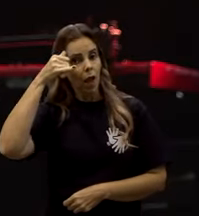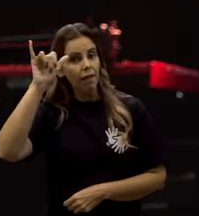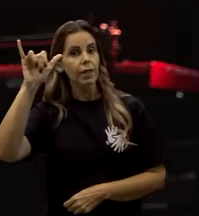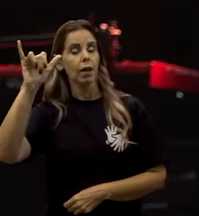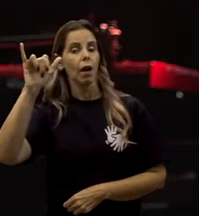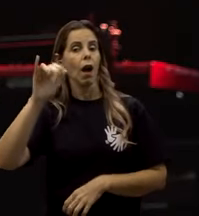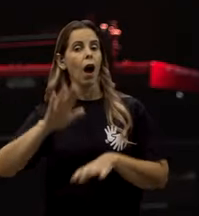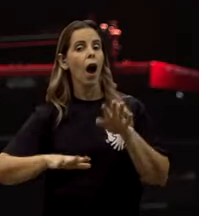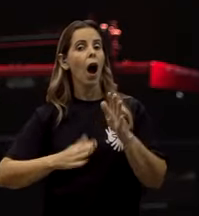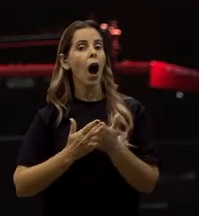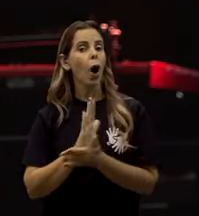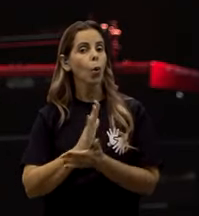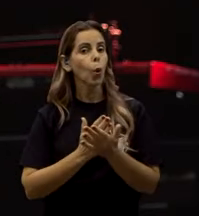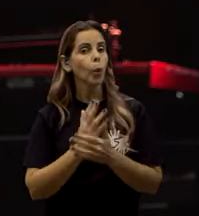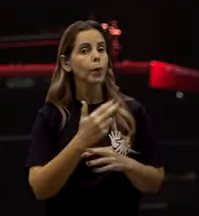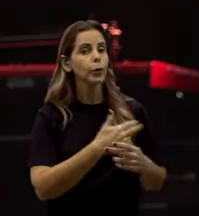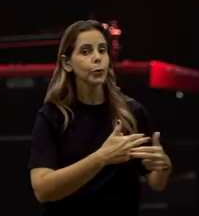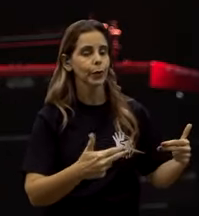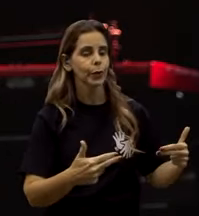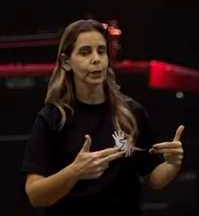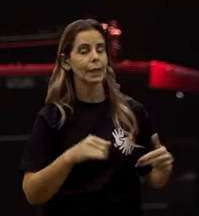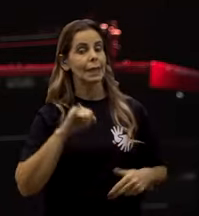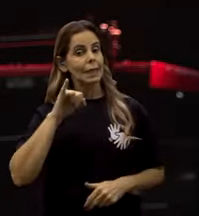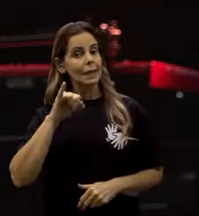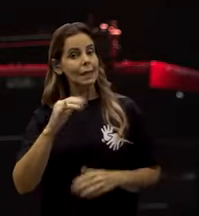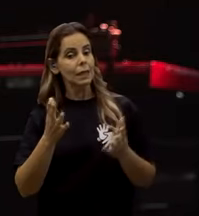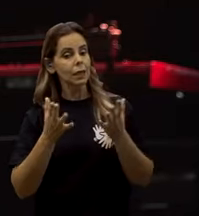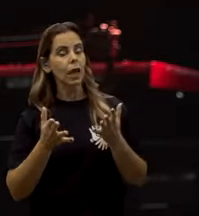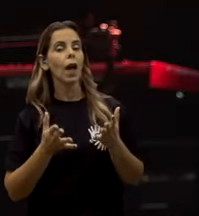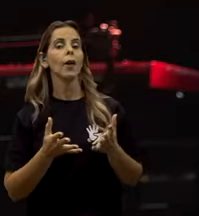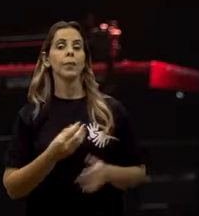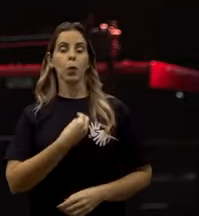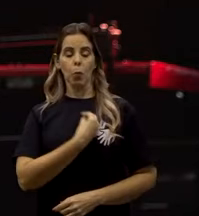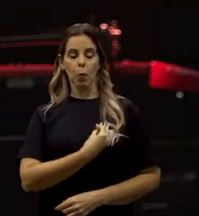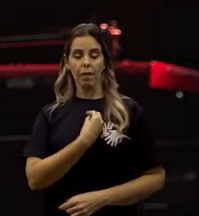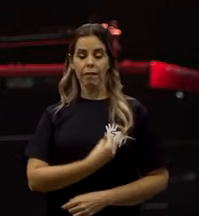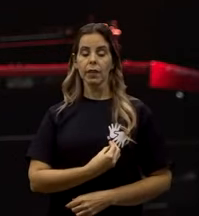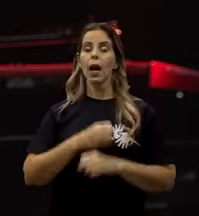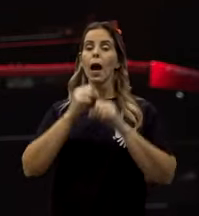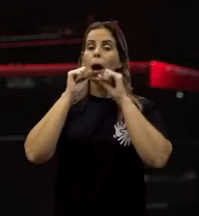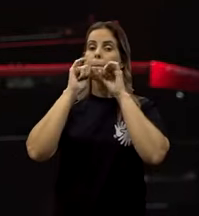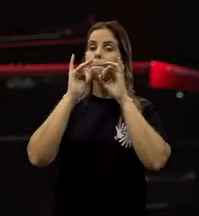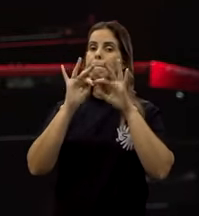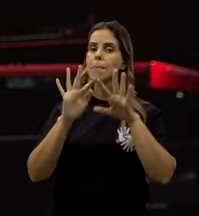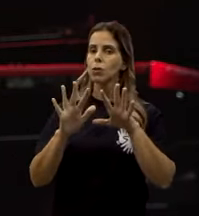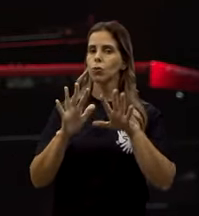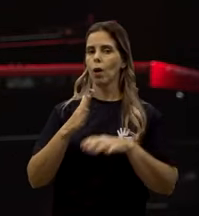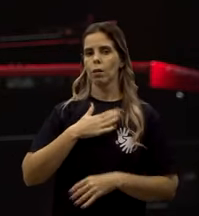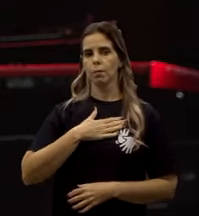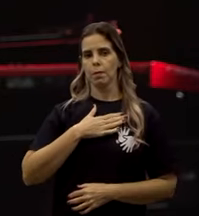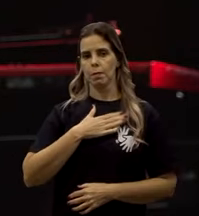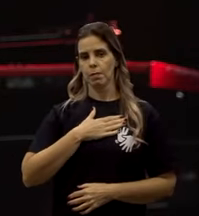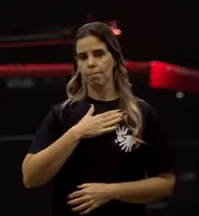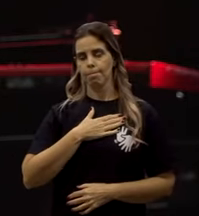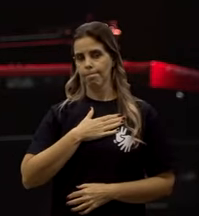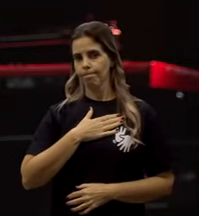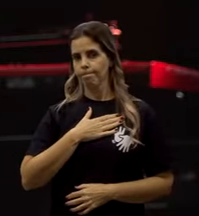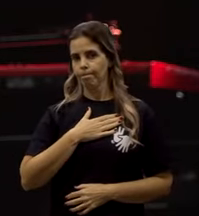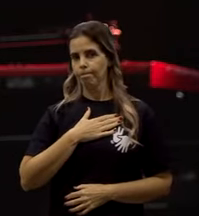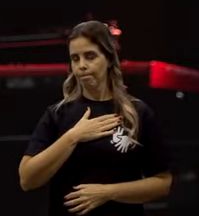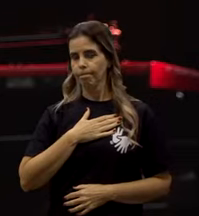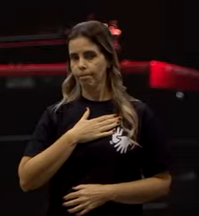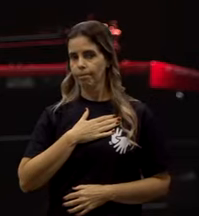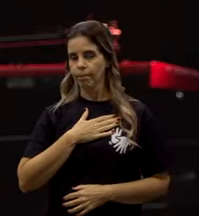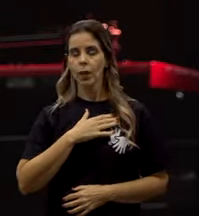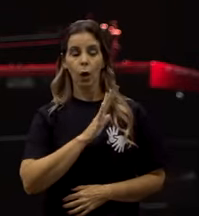eu quiser desfrutar da vida abundante que Deus tem para mim você pode dizer isso para quem tá perto de você diga assim algumas coisas vão ter que tirar